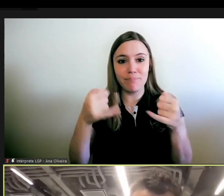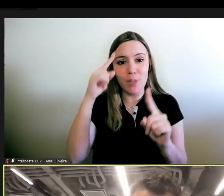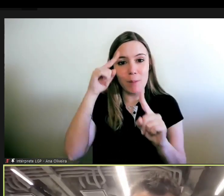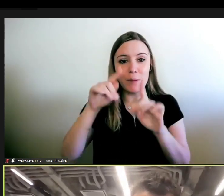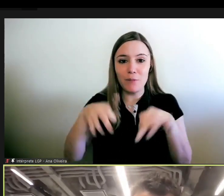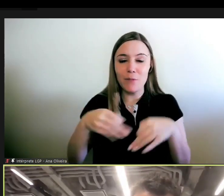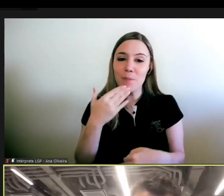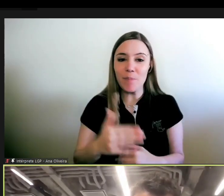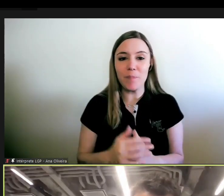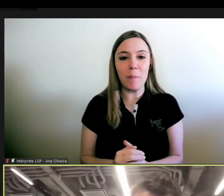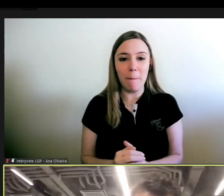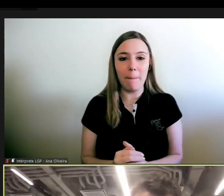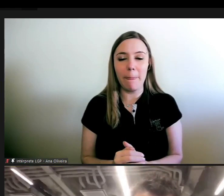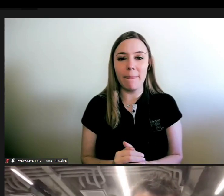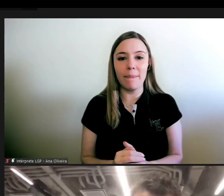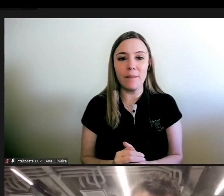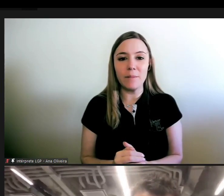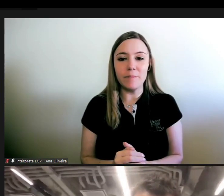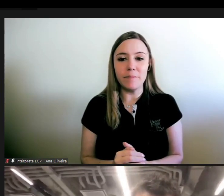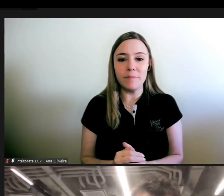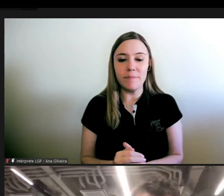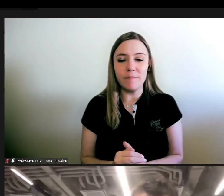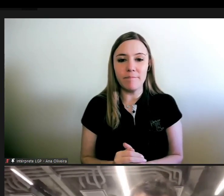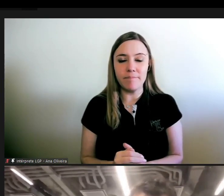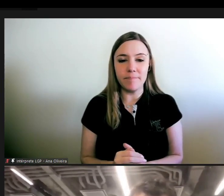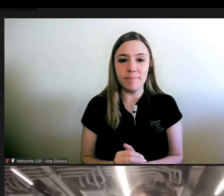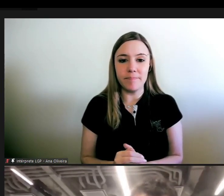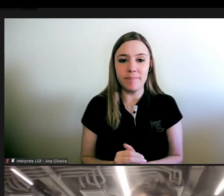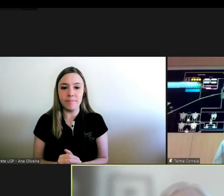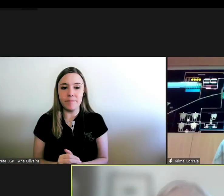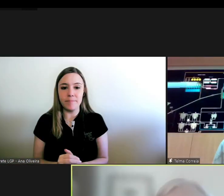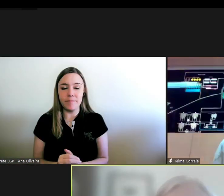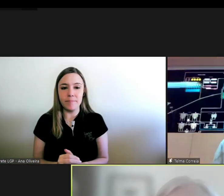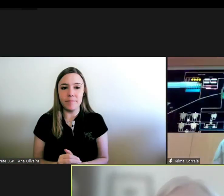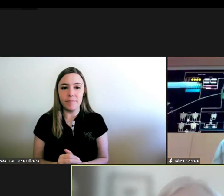Obrigado. Obrigada.